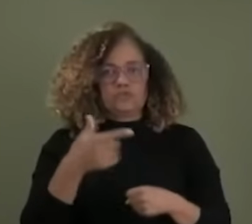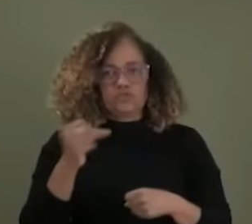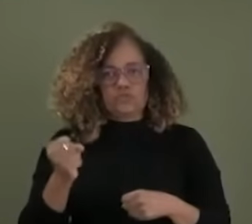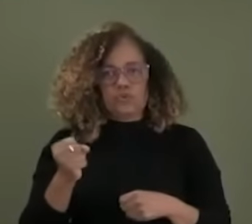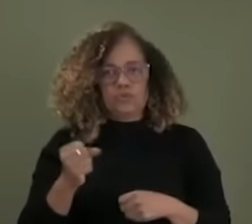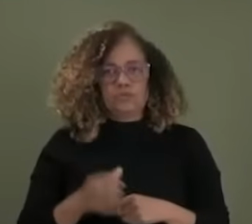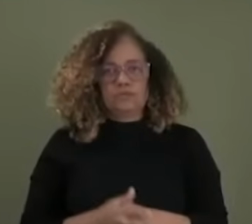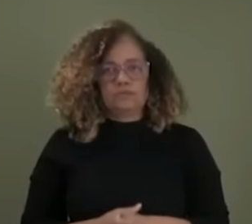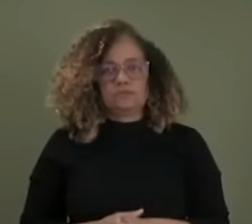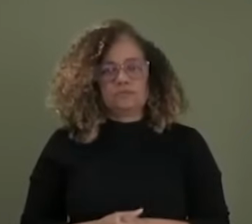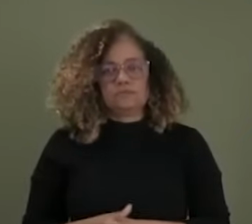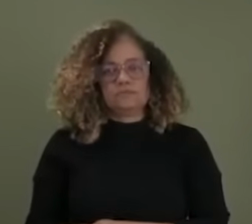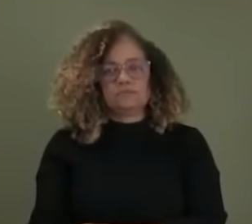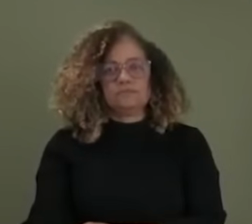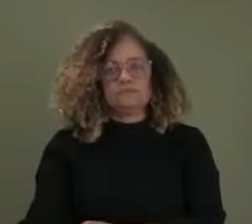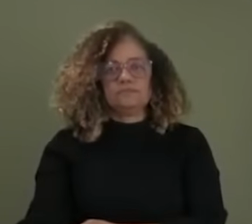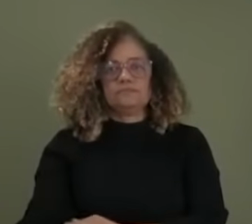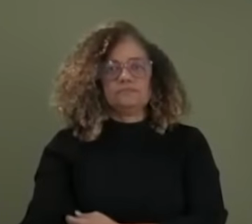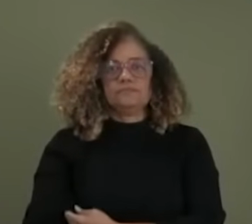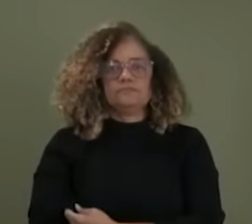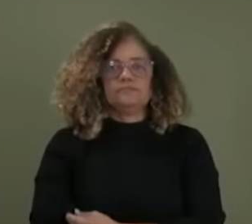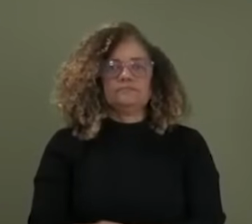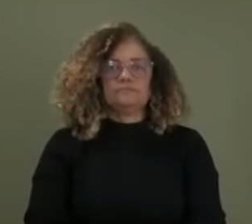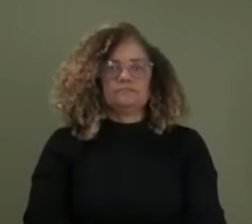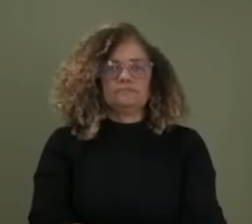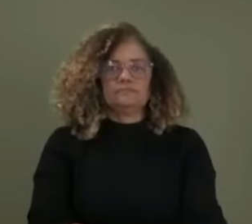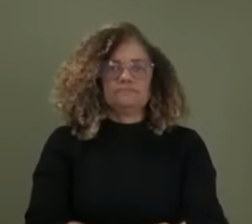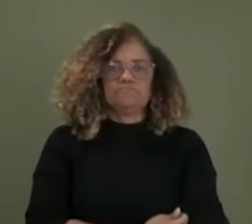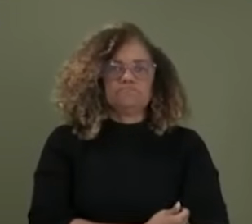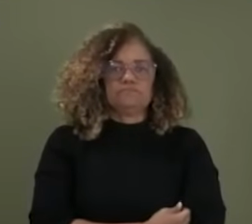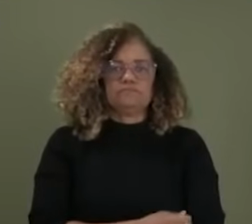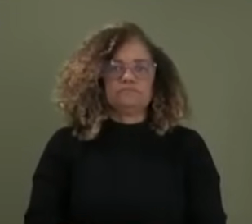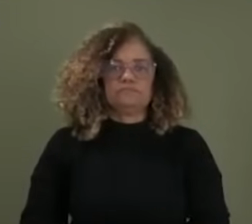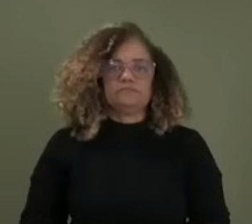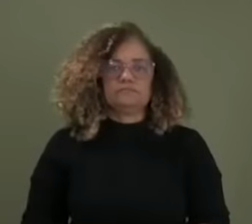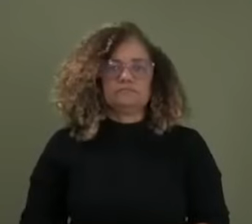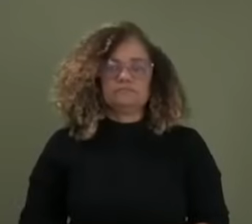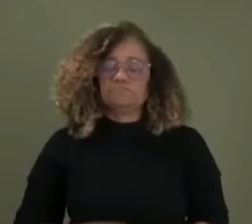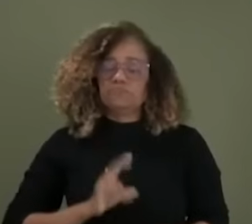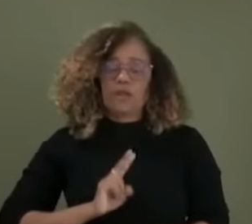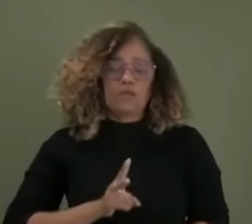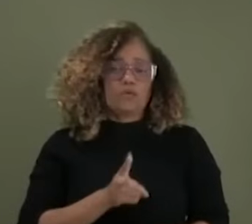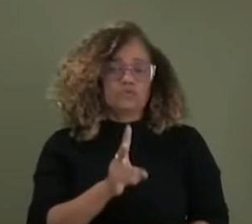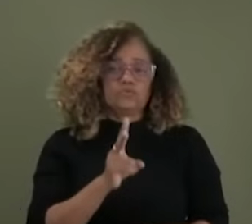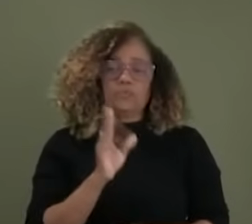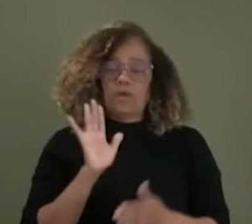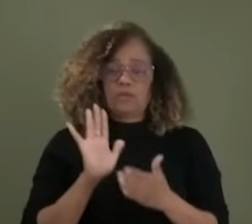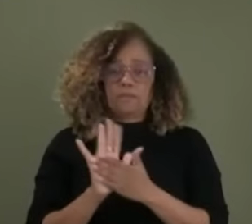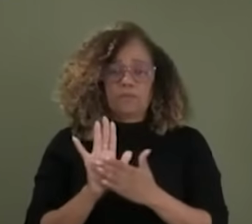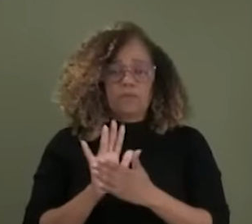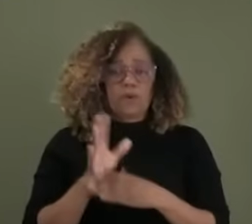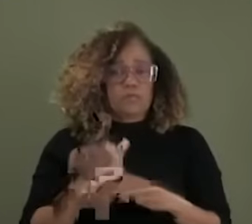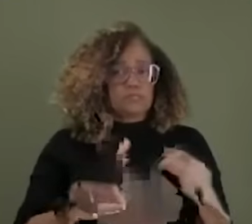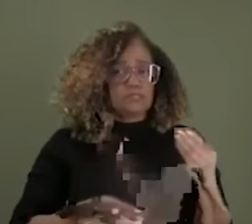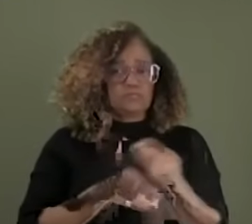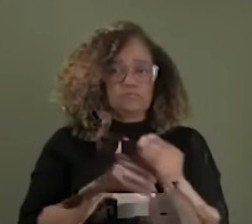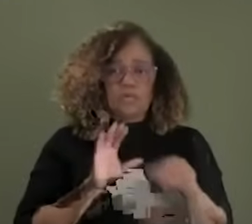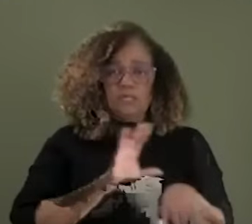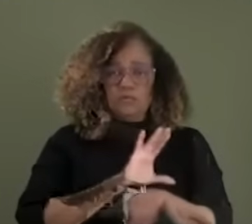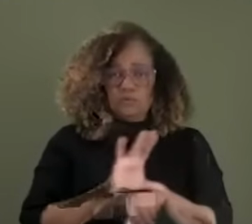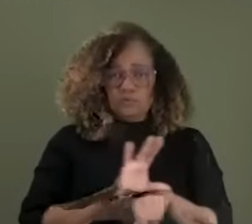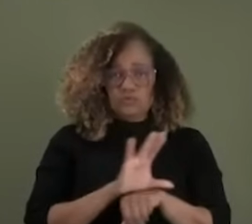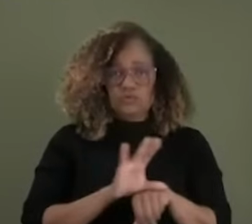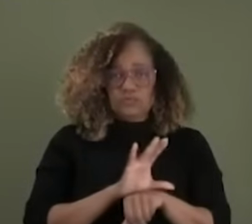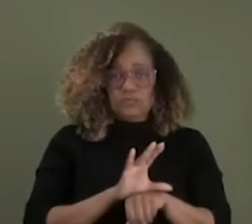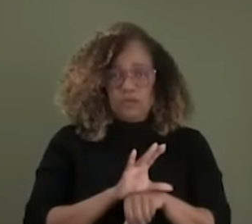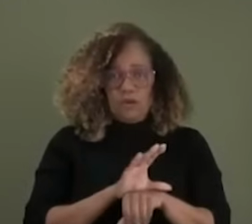apenas esse contexto que eu gostaria de externar e continuamos na linha de que a proposta de emenda à Constituição coloca